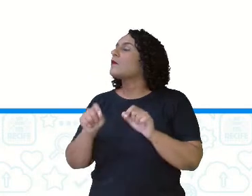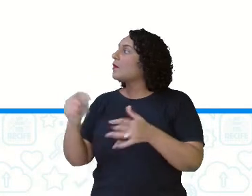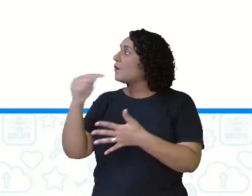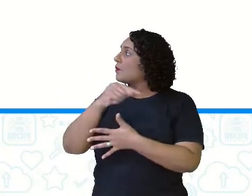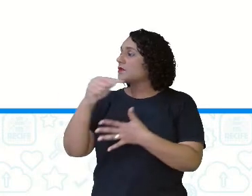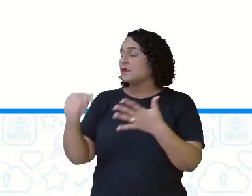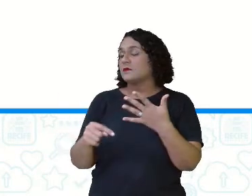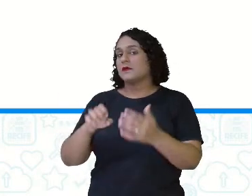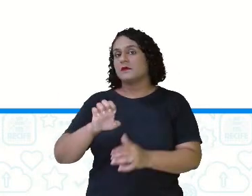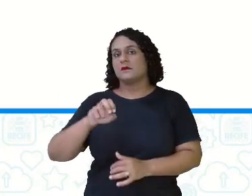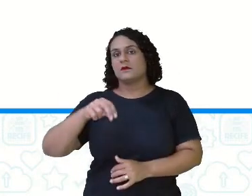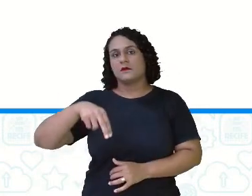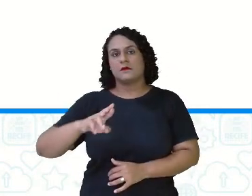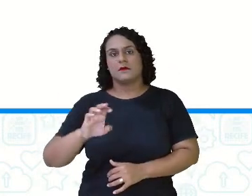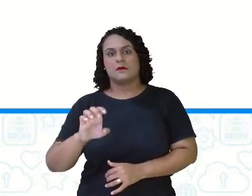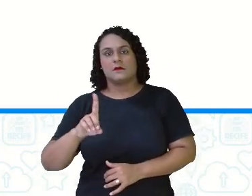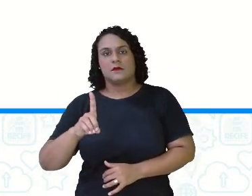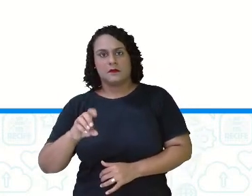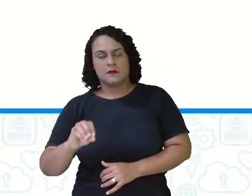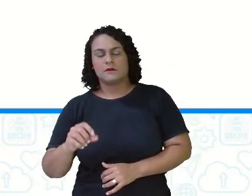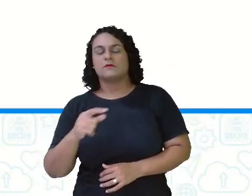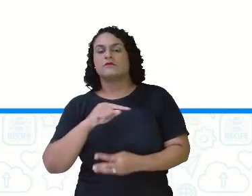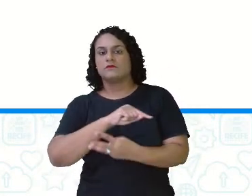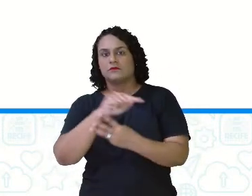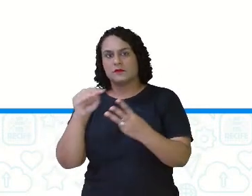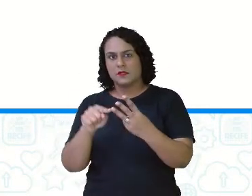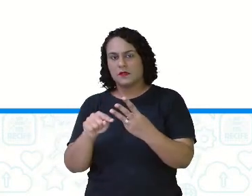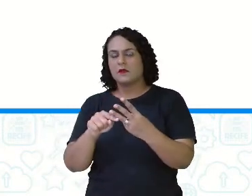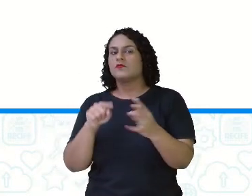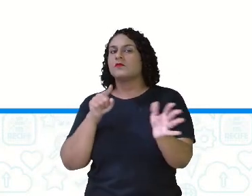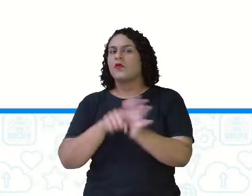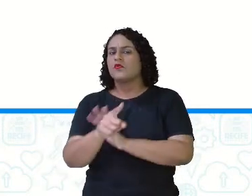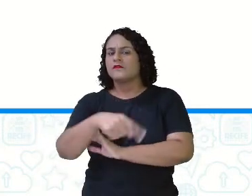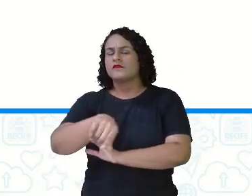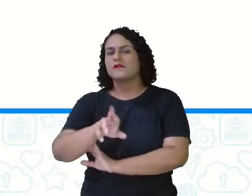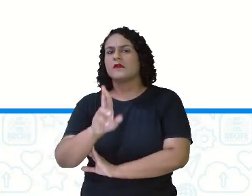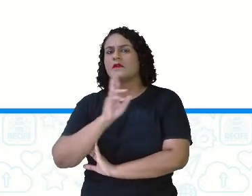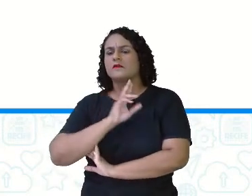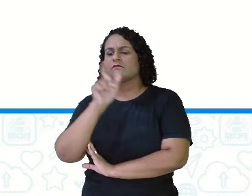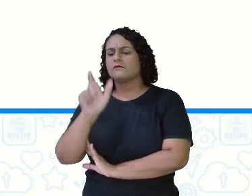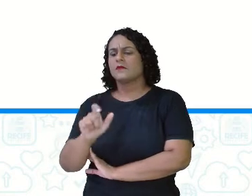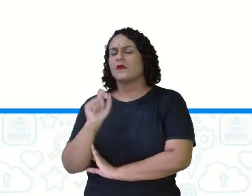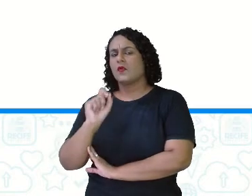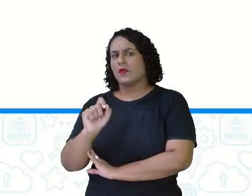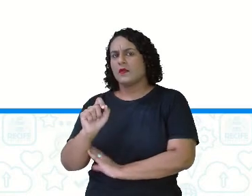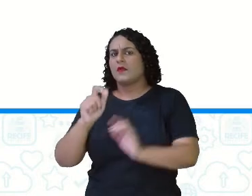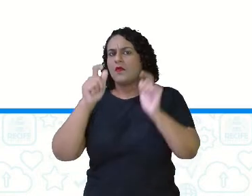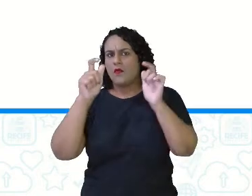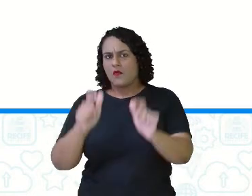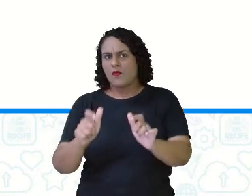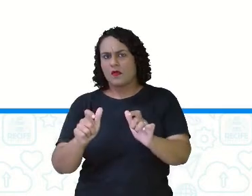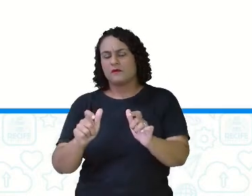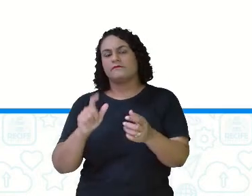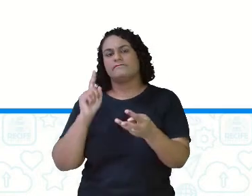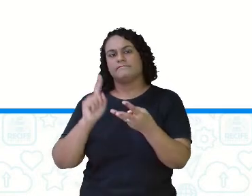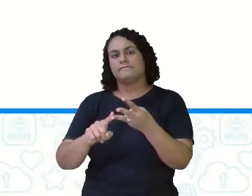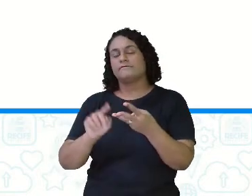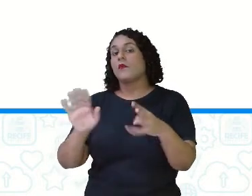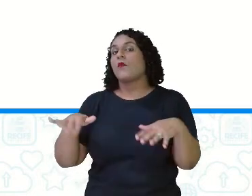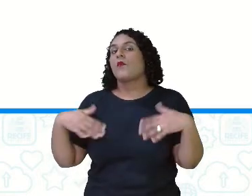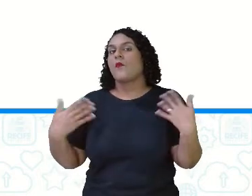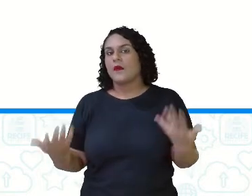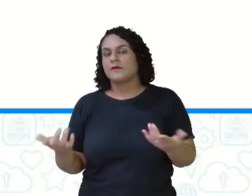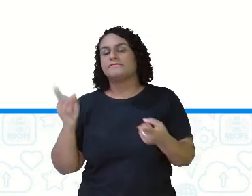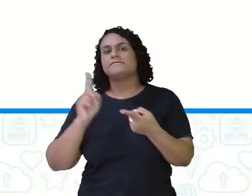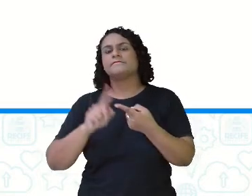O que tem no enredo? As 3 perguntas que você vai responder. Quem, onde e quando. Quando a gente